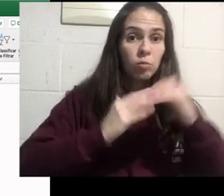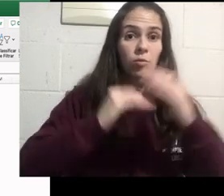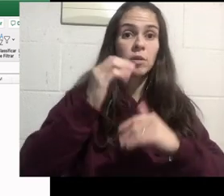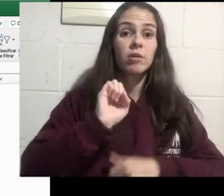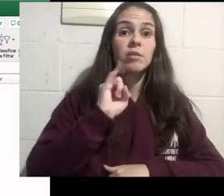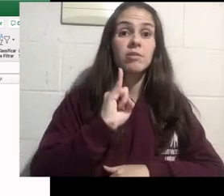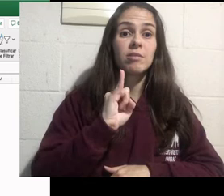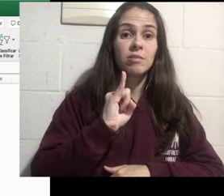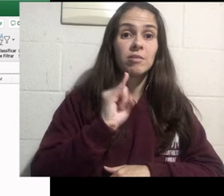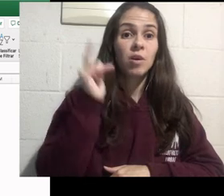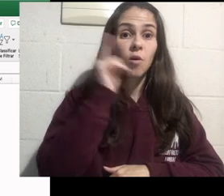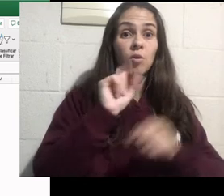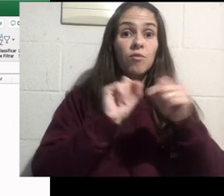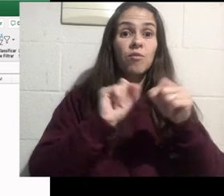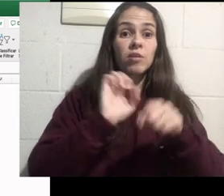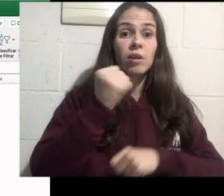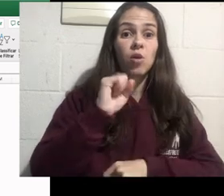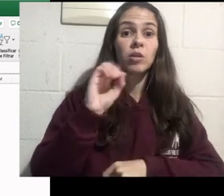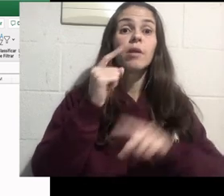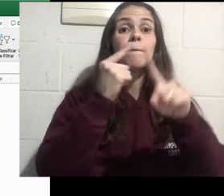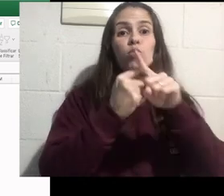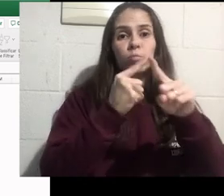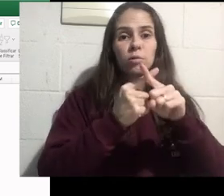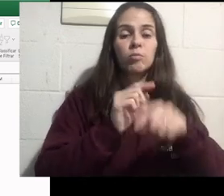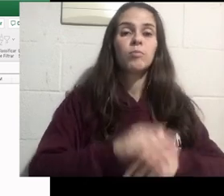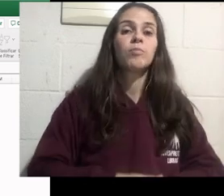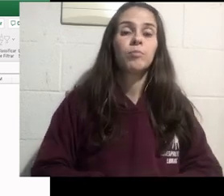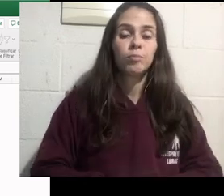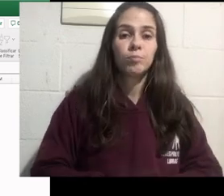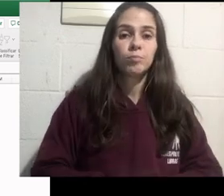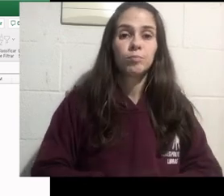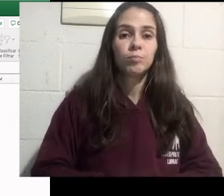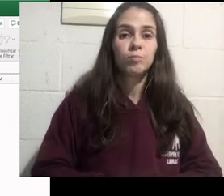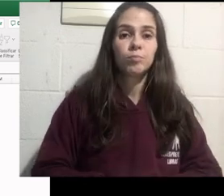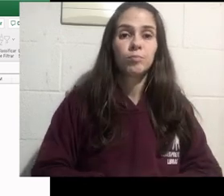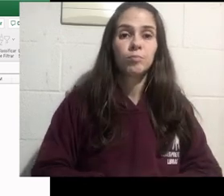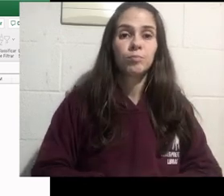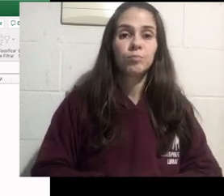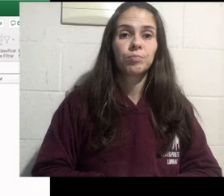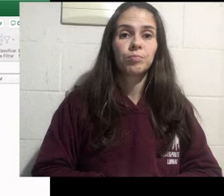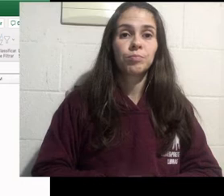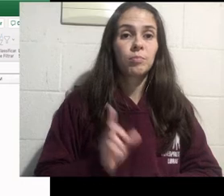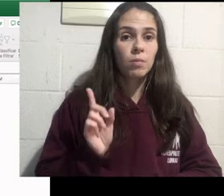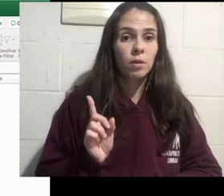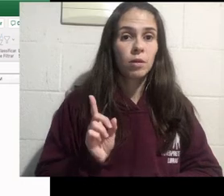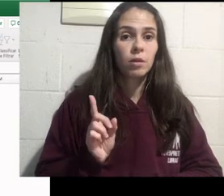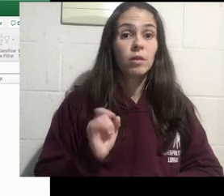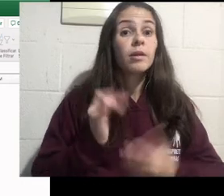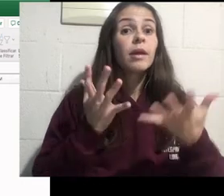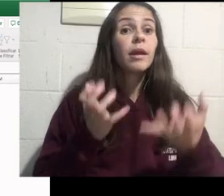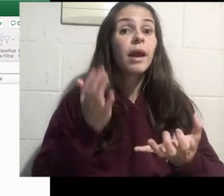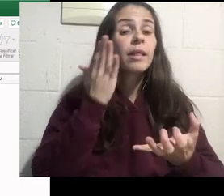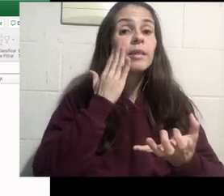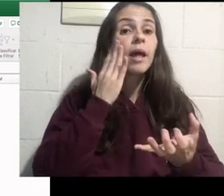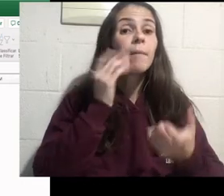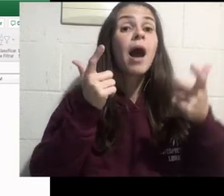porta-celular, se na semana eu faço 80, que eu tenho o total, que na verdade foi o produto, ó, deste por este. Então, sempre que a gente quer saber a origem, a gente dá